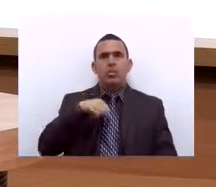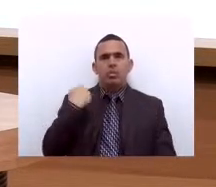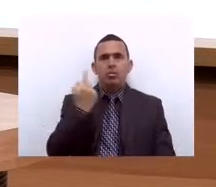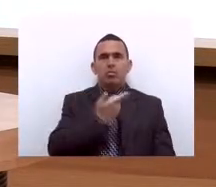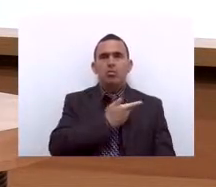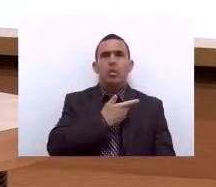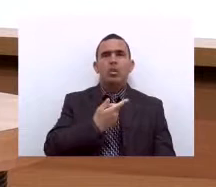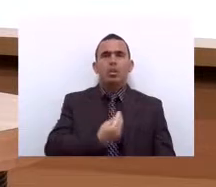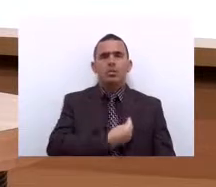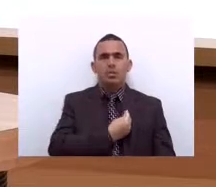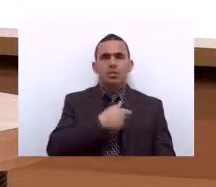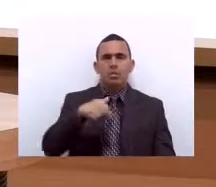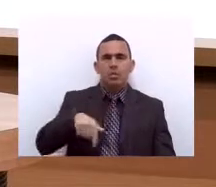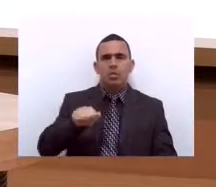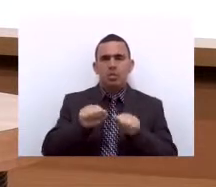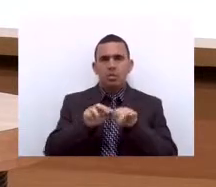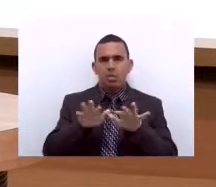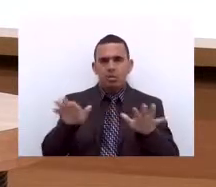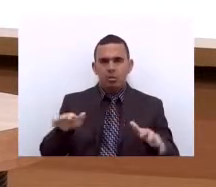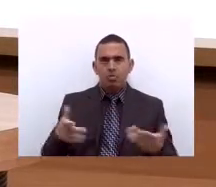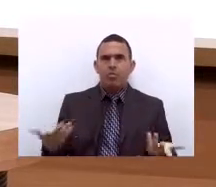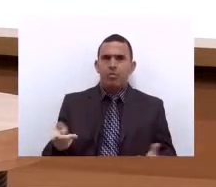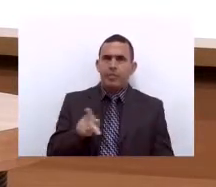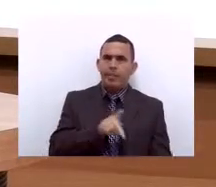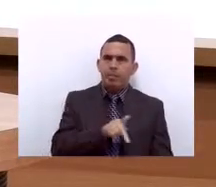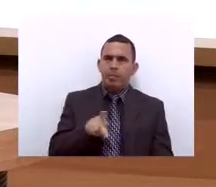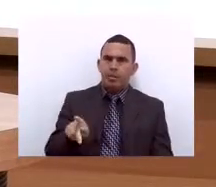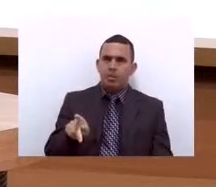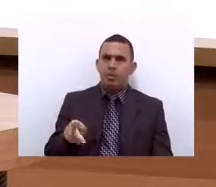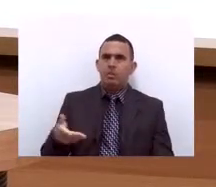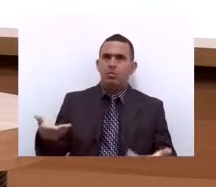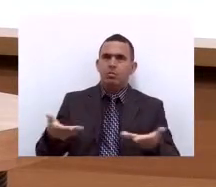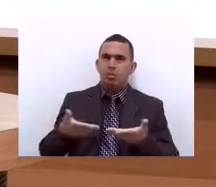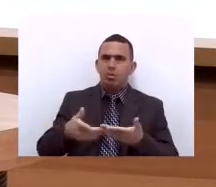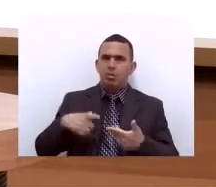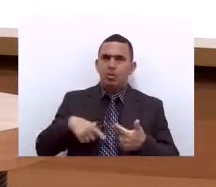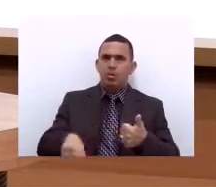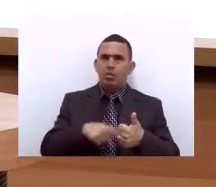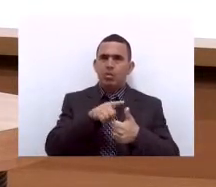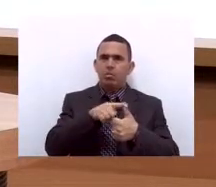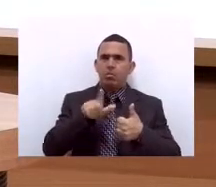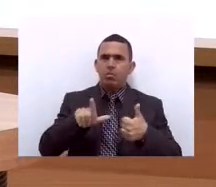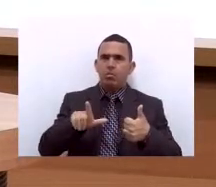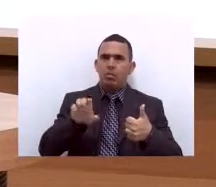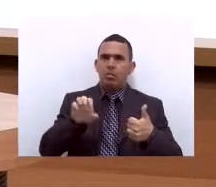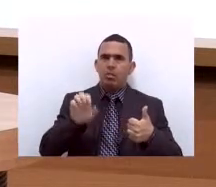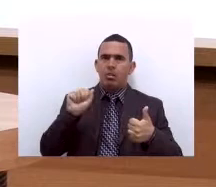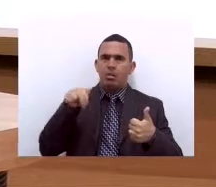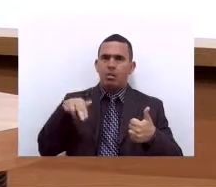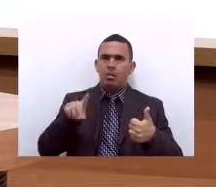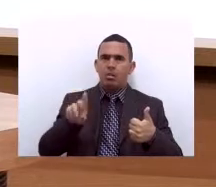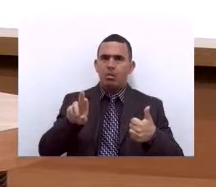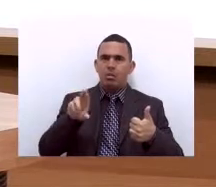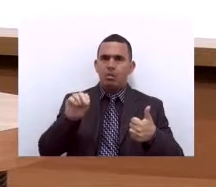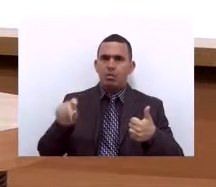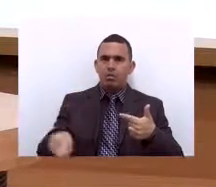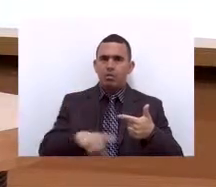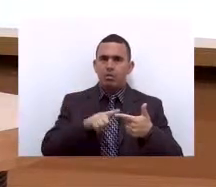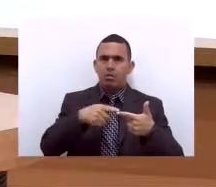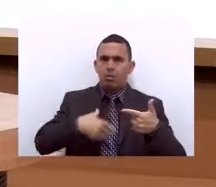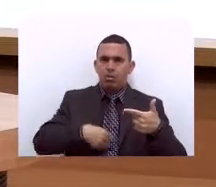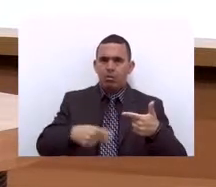nós guarulhenses. Então, senhor presidente, temos aqui o Leandro e o seu filho, o Bruno, que